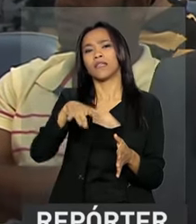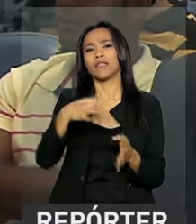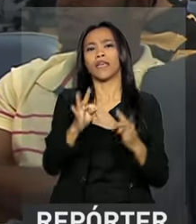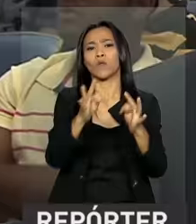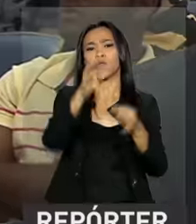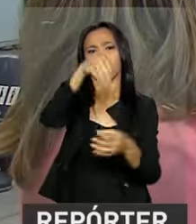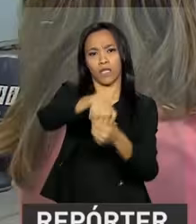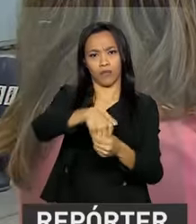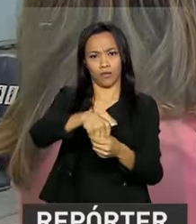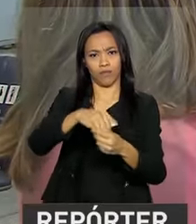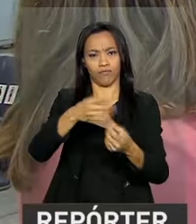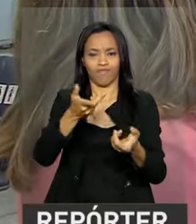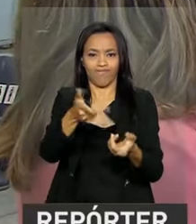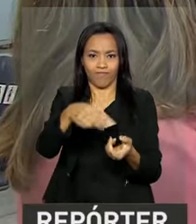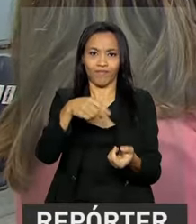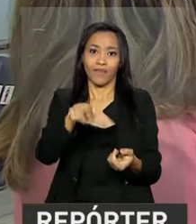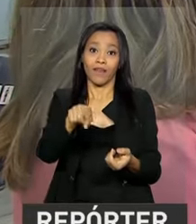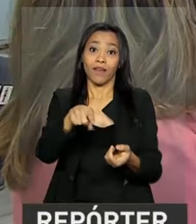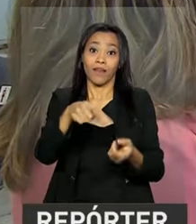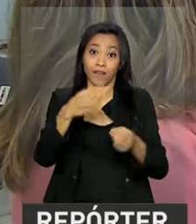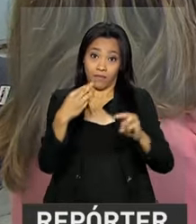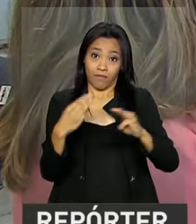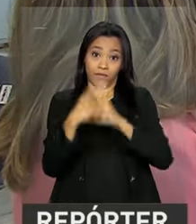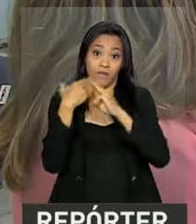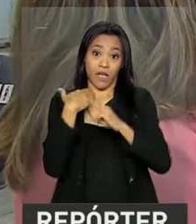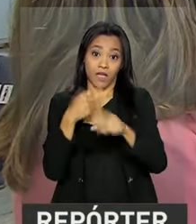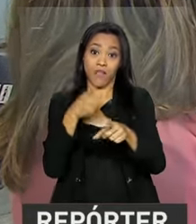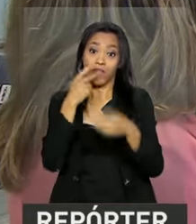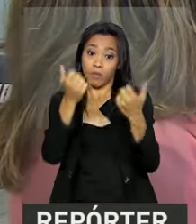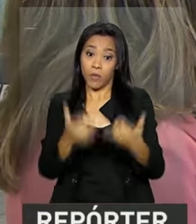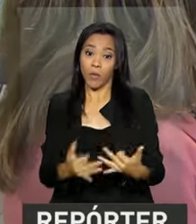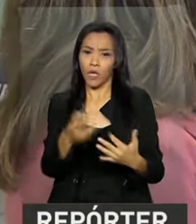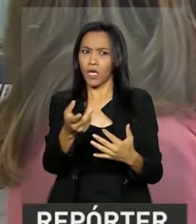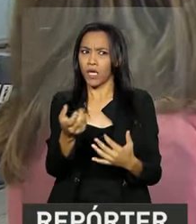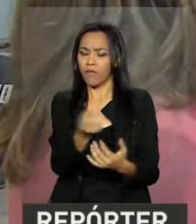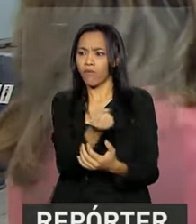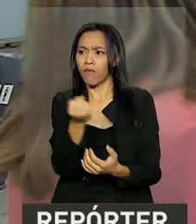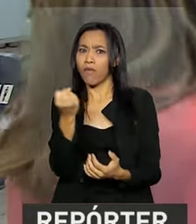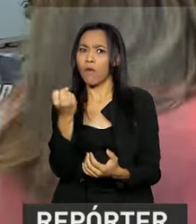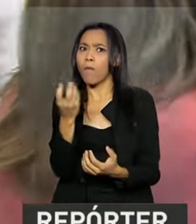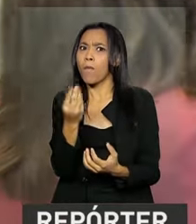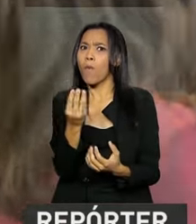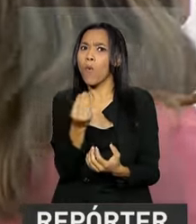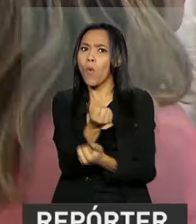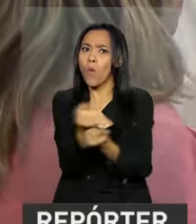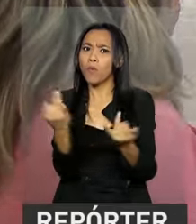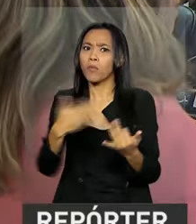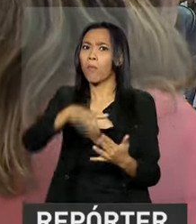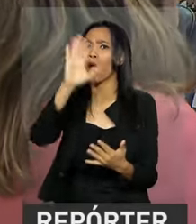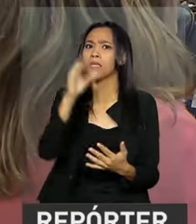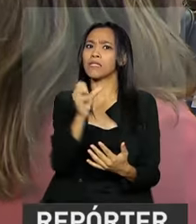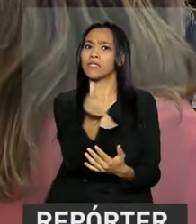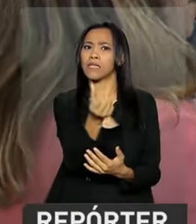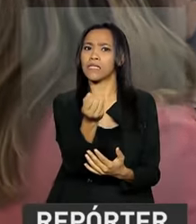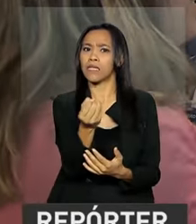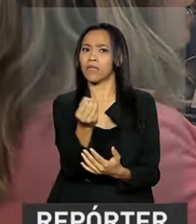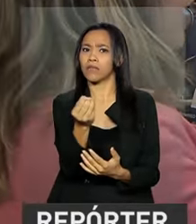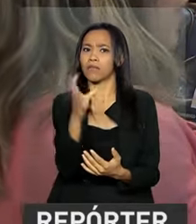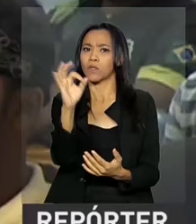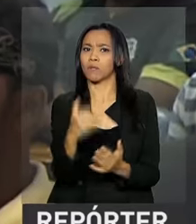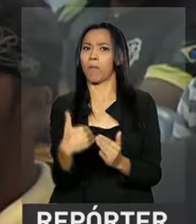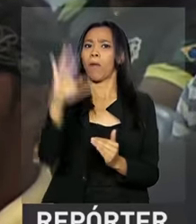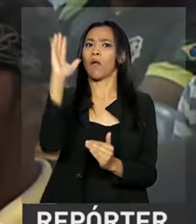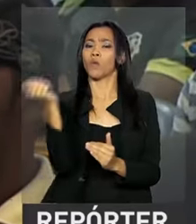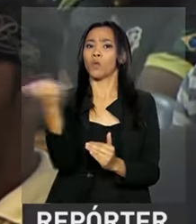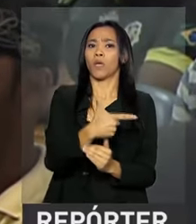agência em Brasília e afirmou que nessa etapa o número de trabalhadores que serão atendidos é 60% maior do que na primeira fase. Ele disse